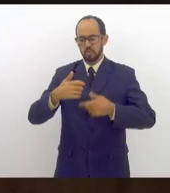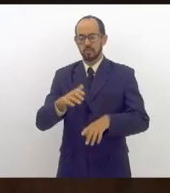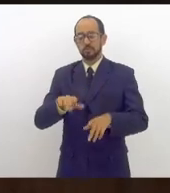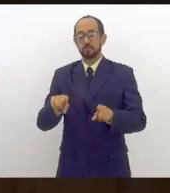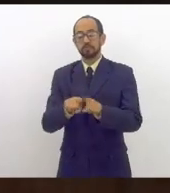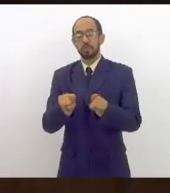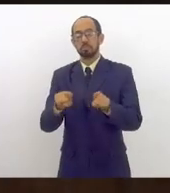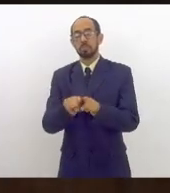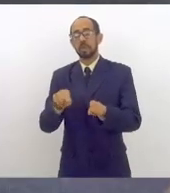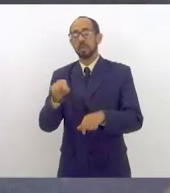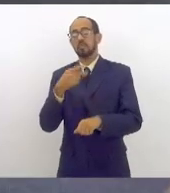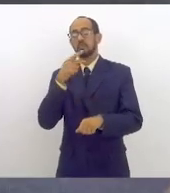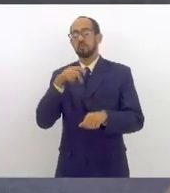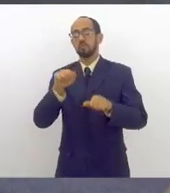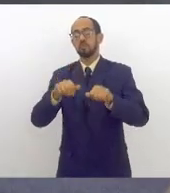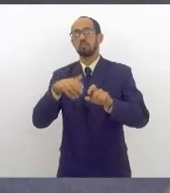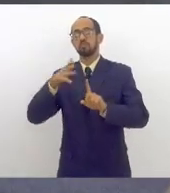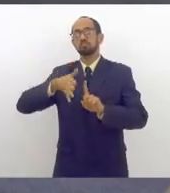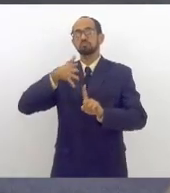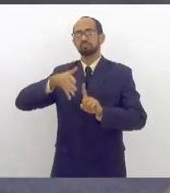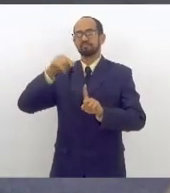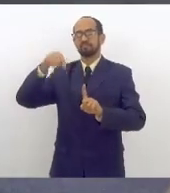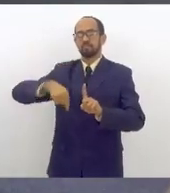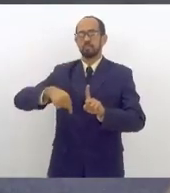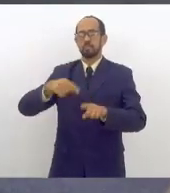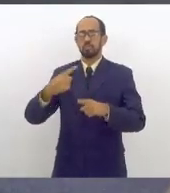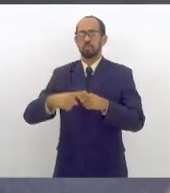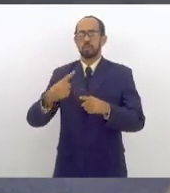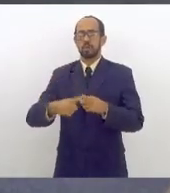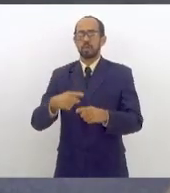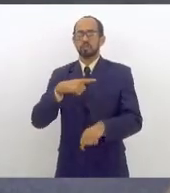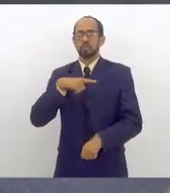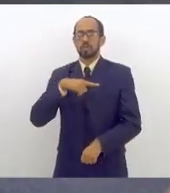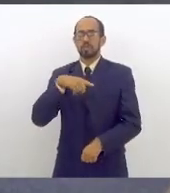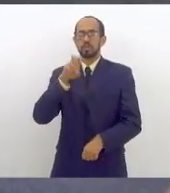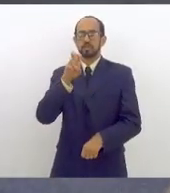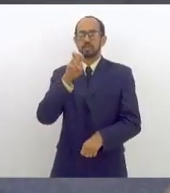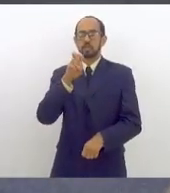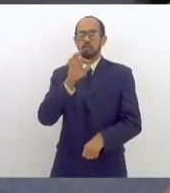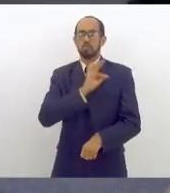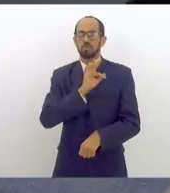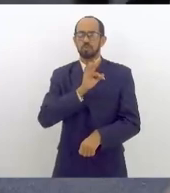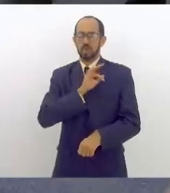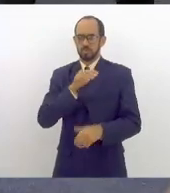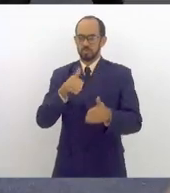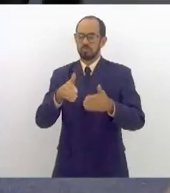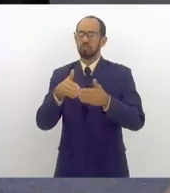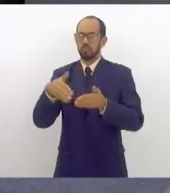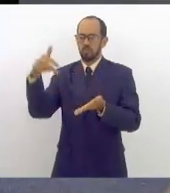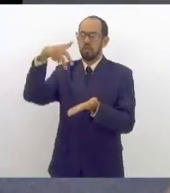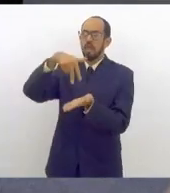porque aqui no plenário nós temos cinco policiais. Se levanta, por favor.